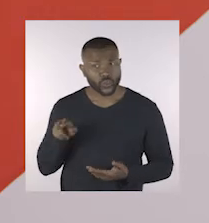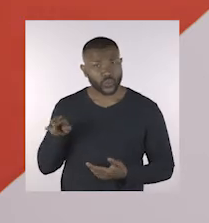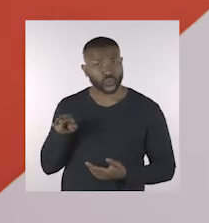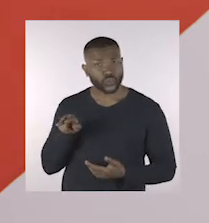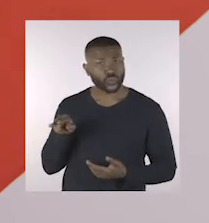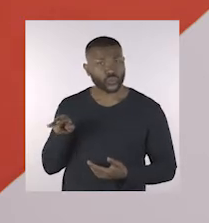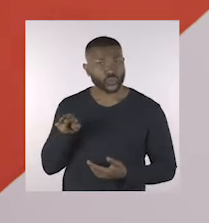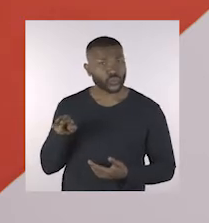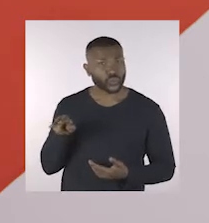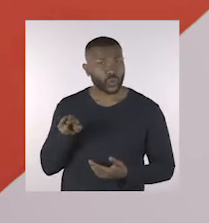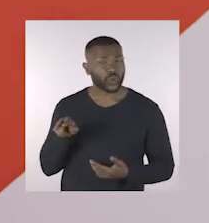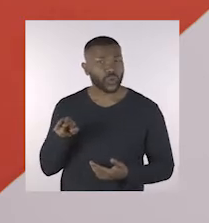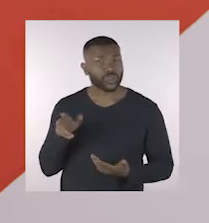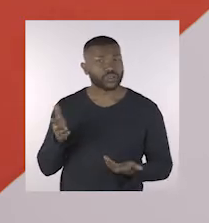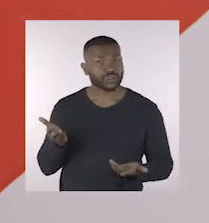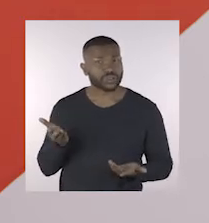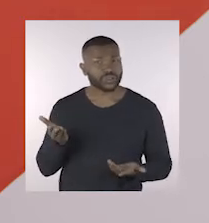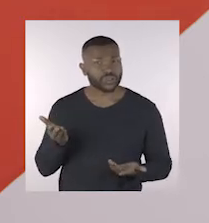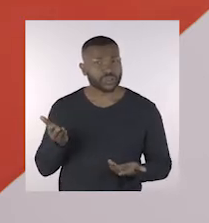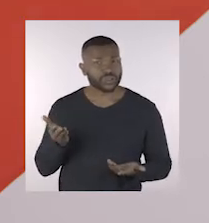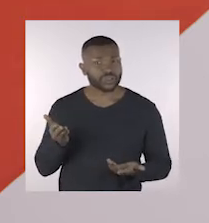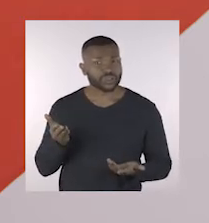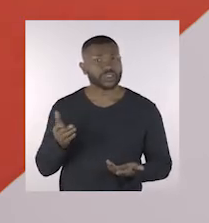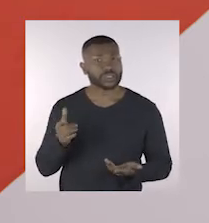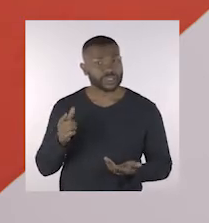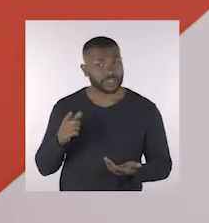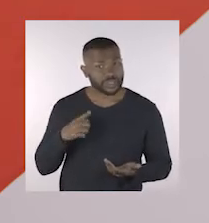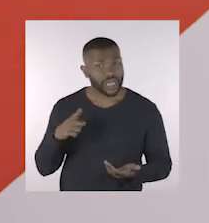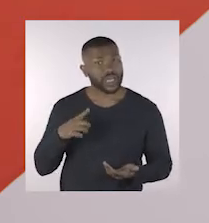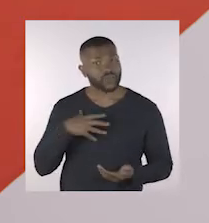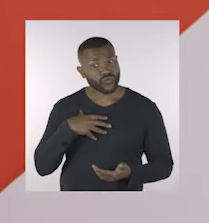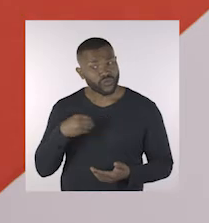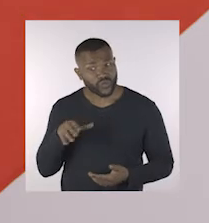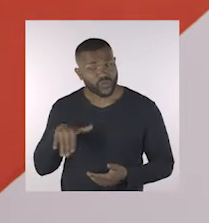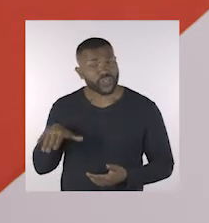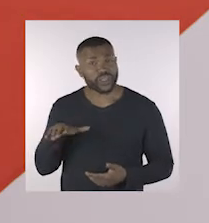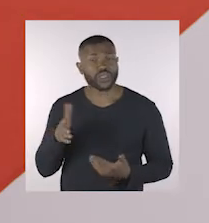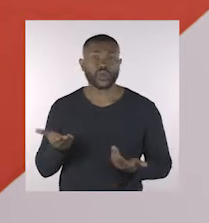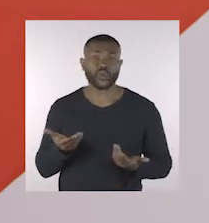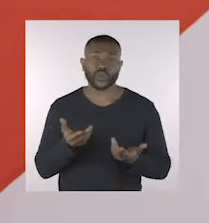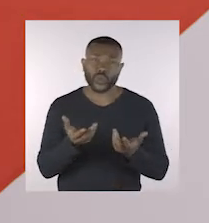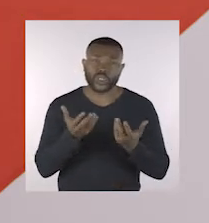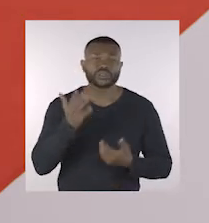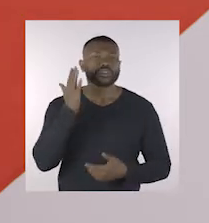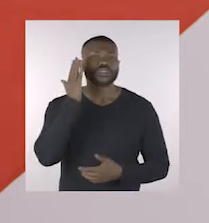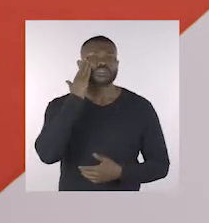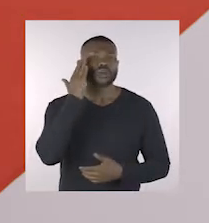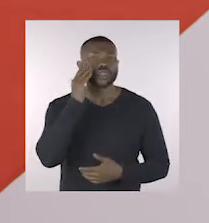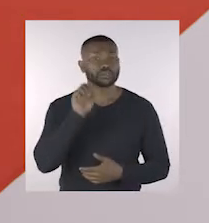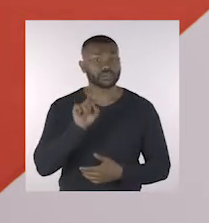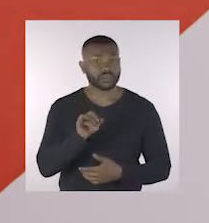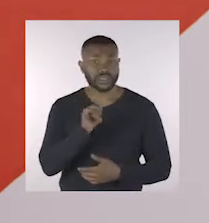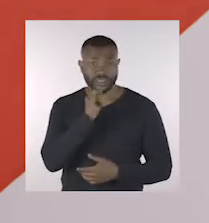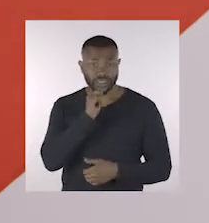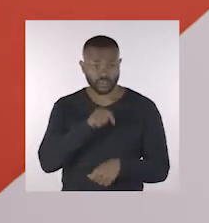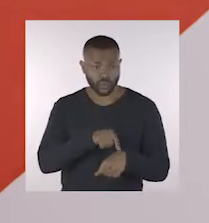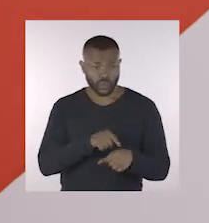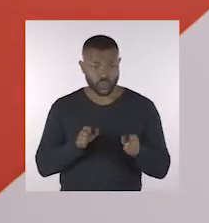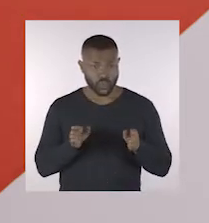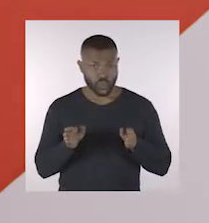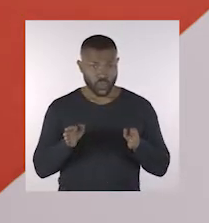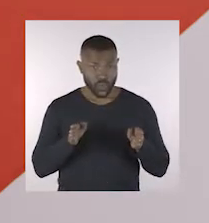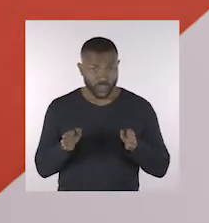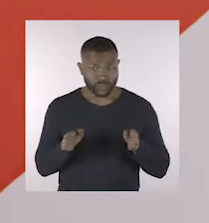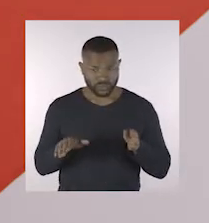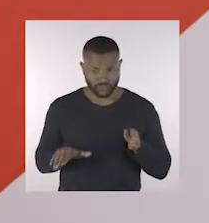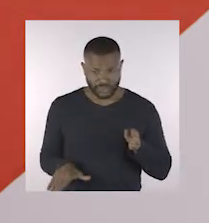e e eles e eles portanto tem ter as mulheres por trás tem os filhos portais eu queria saber se